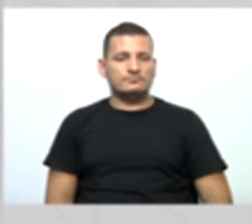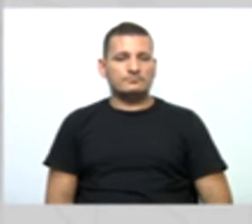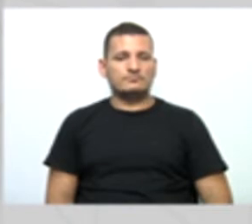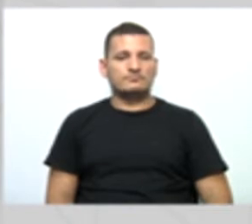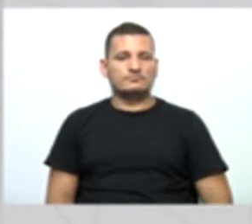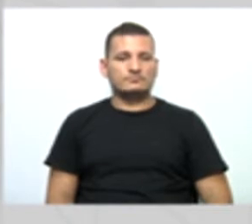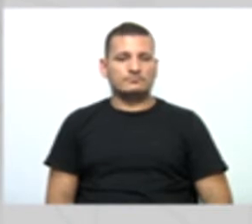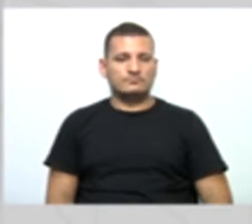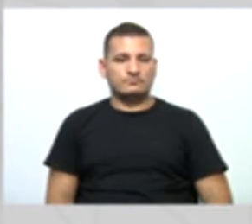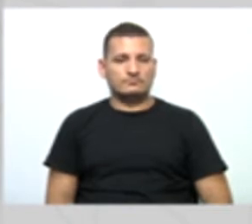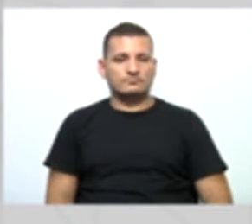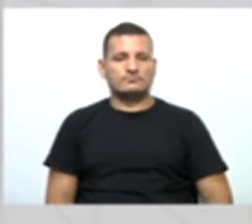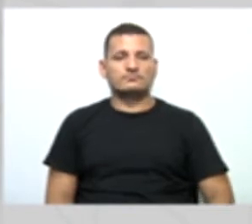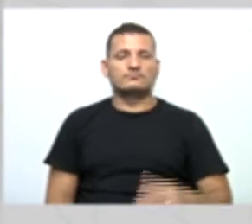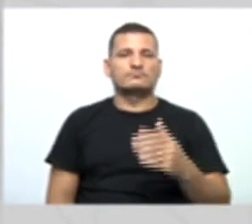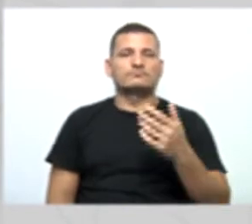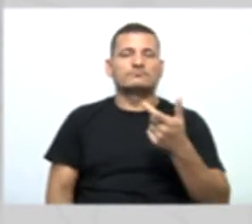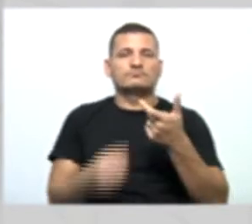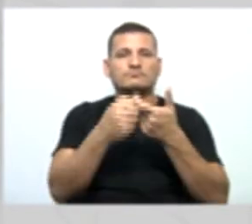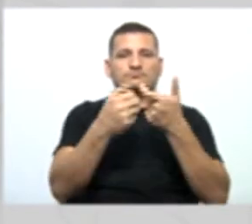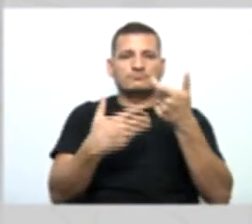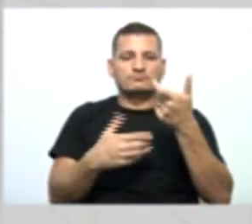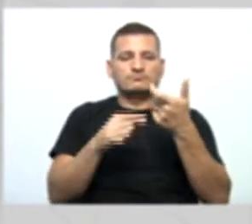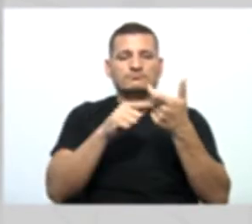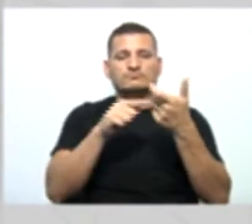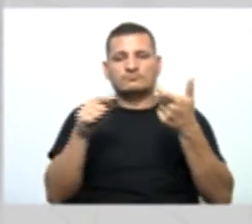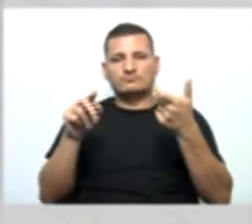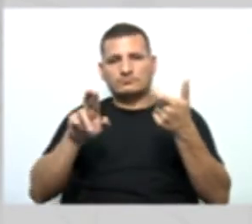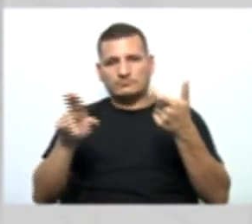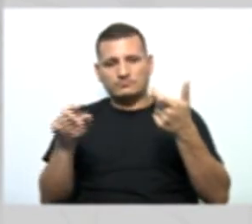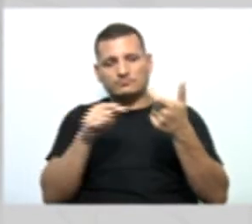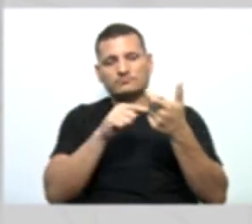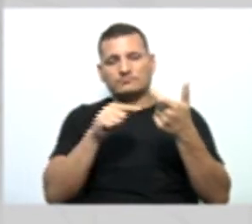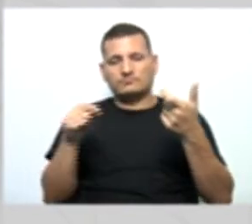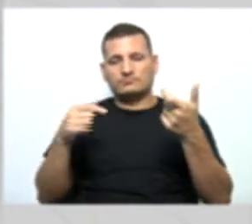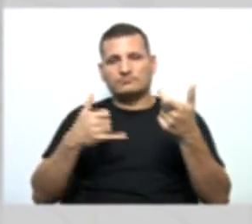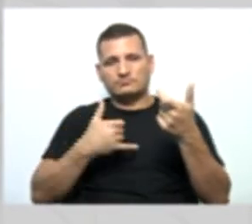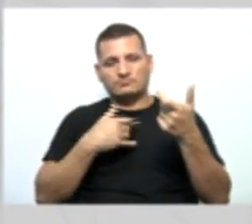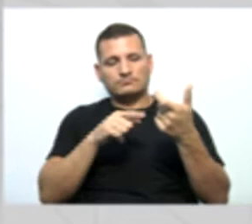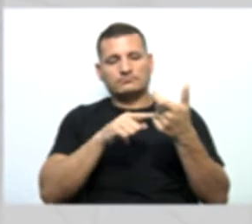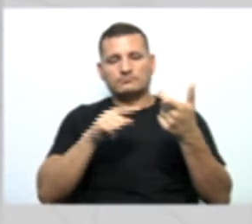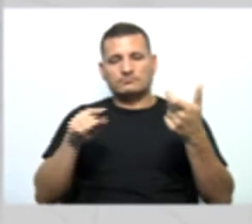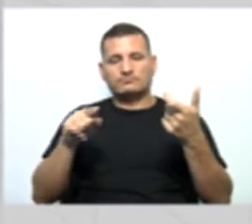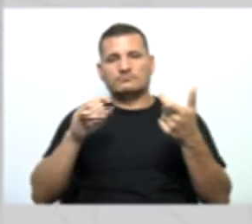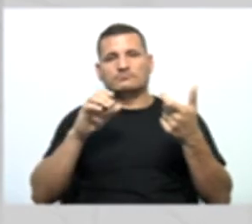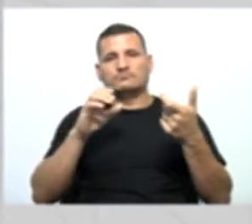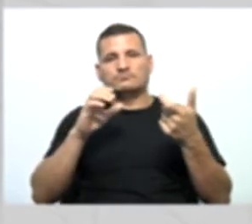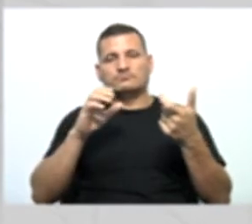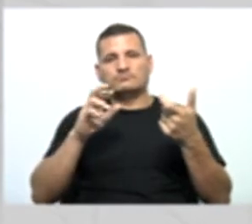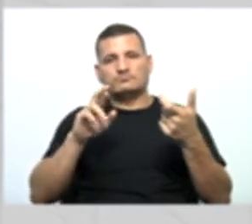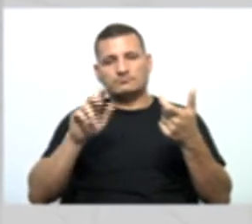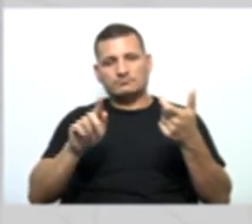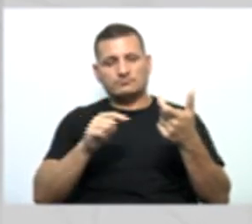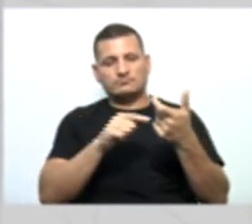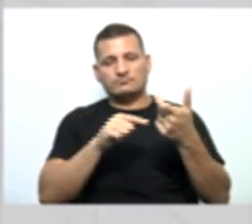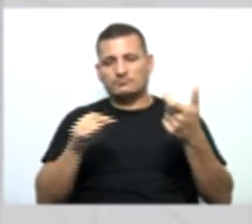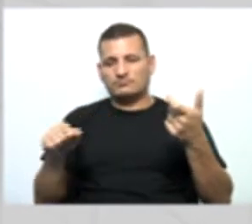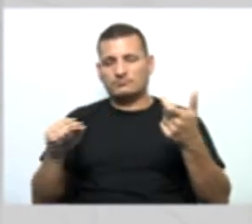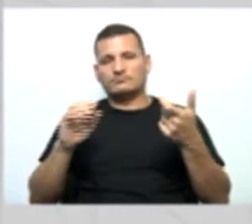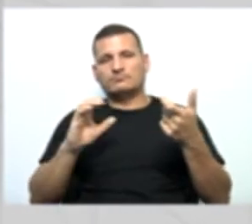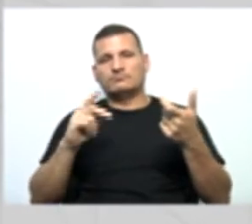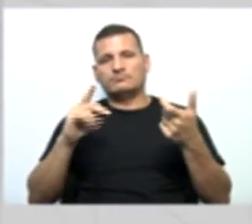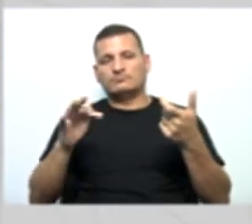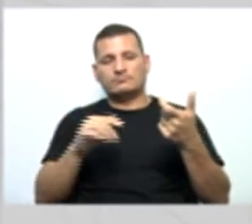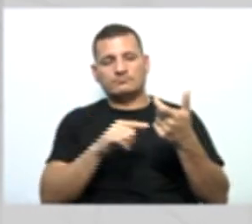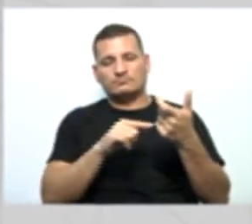Alan, 50 anos, esse RG, esse CPF, essa